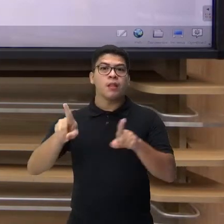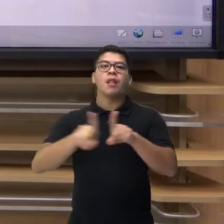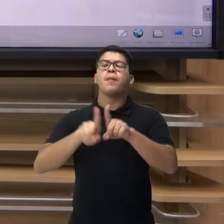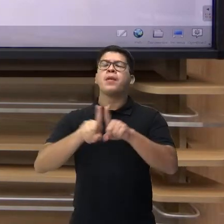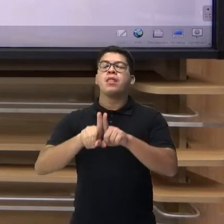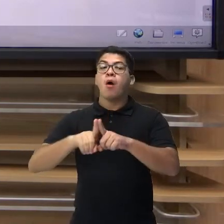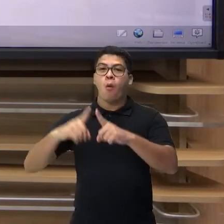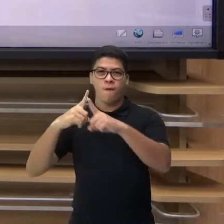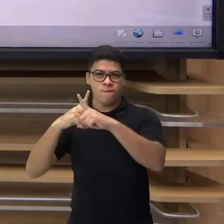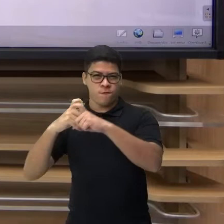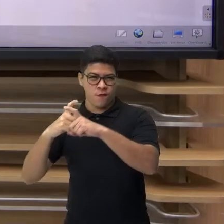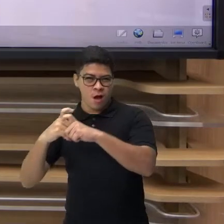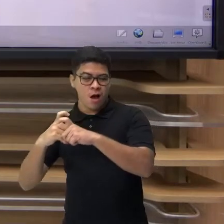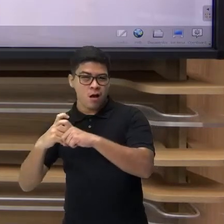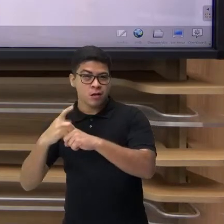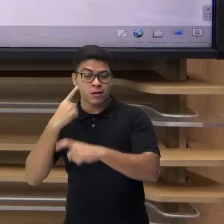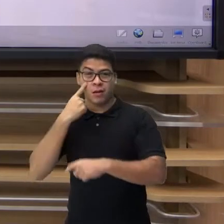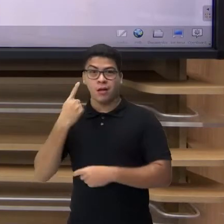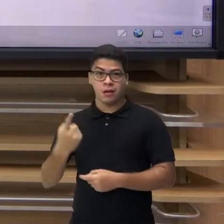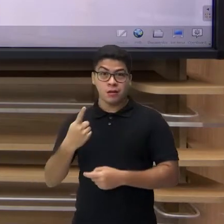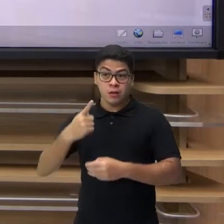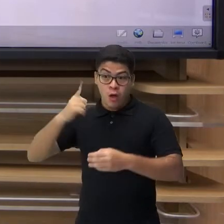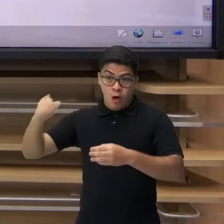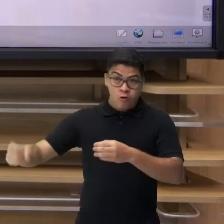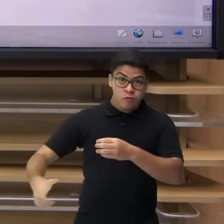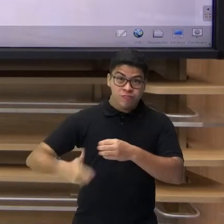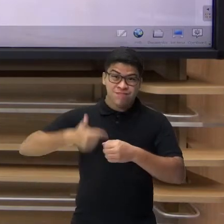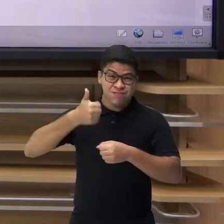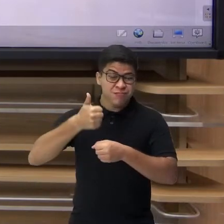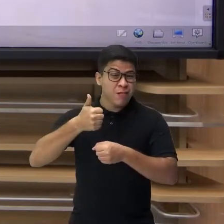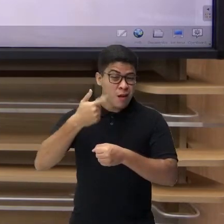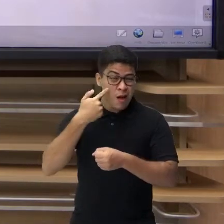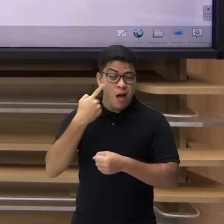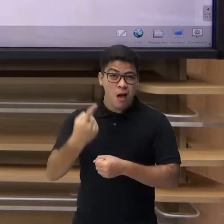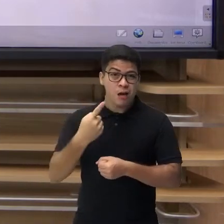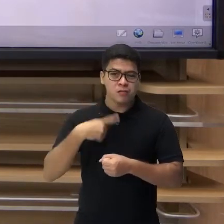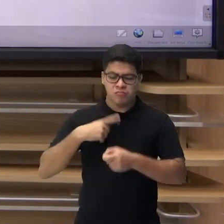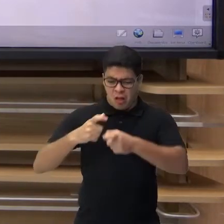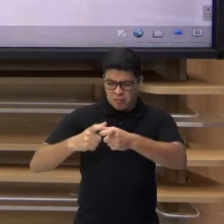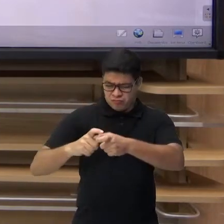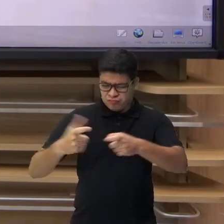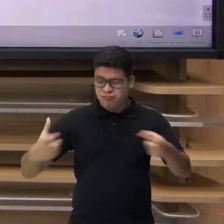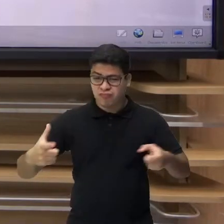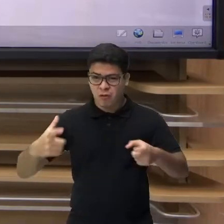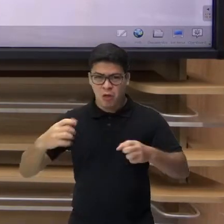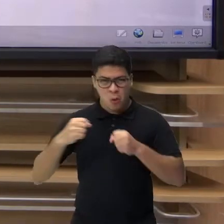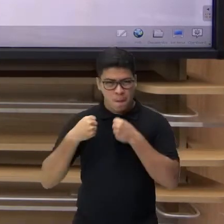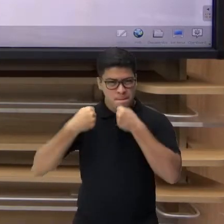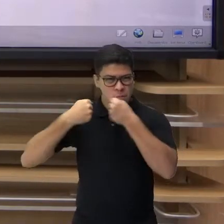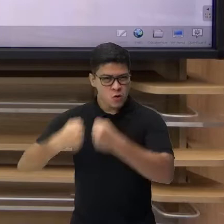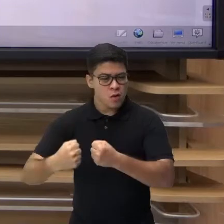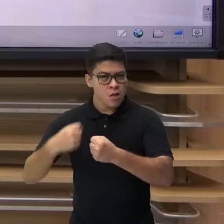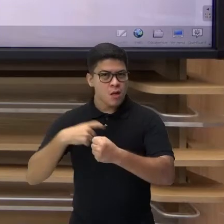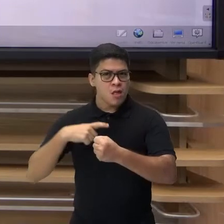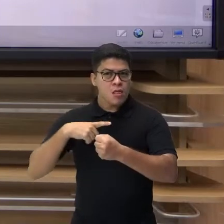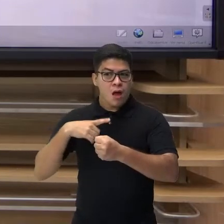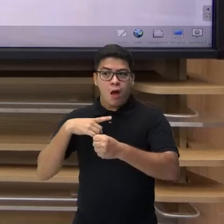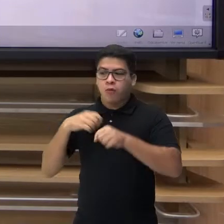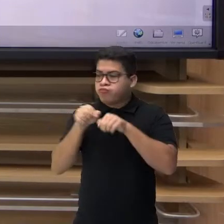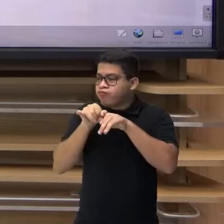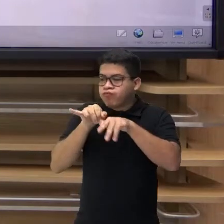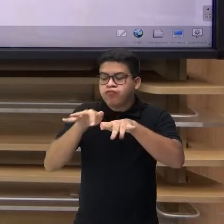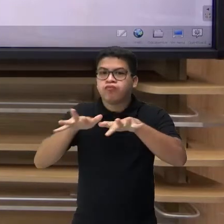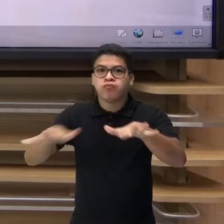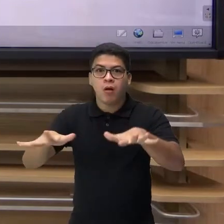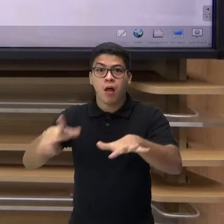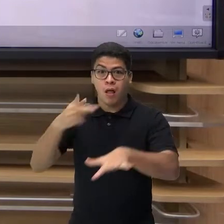que inclusive supera o fascismo, né? Em questão de extensão, de poder, né? O alcance entre a